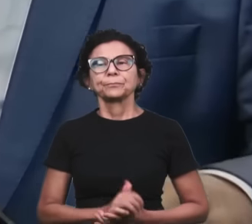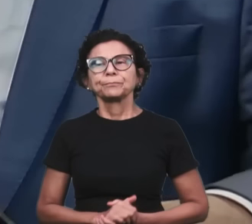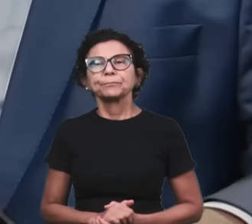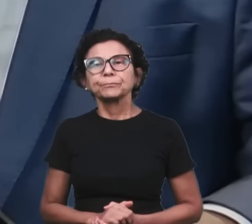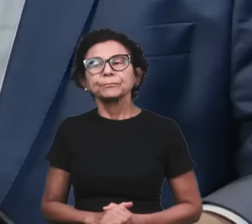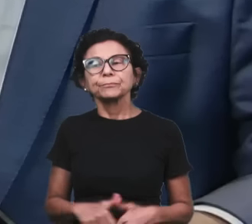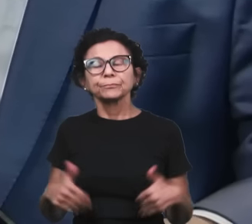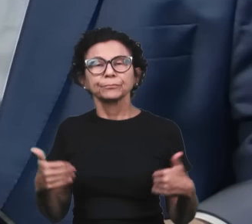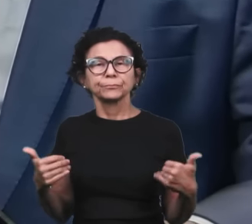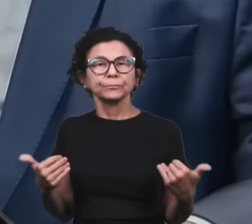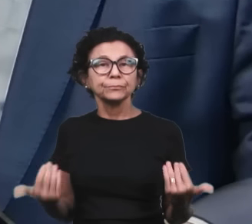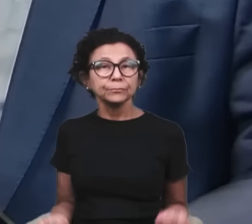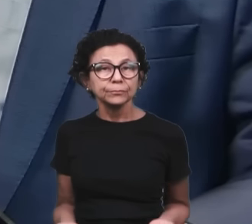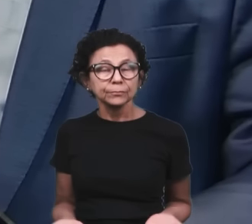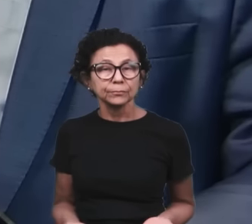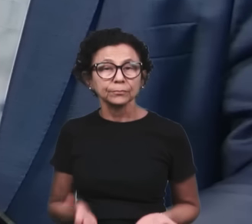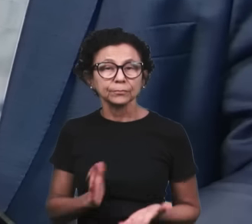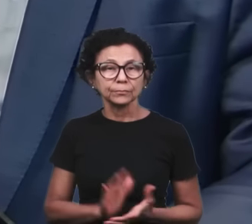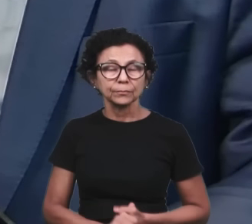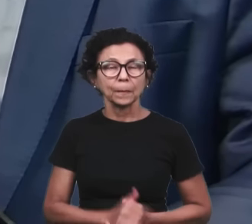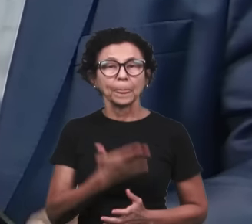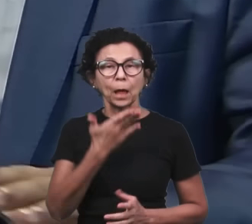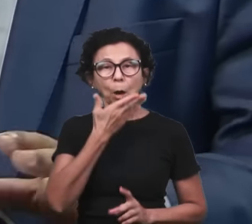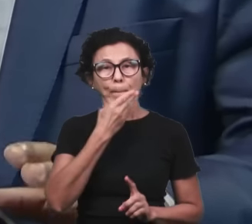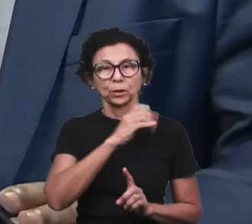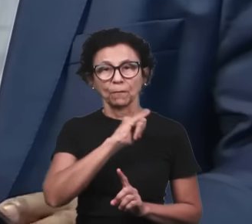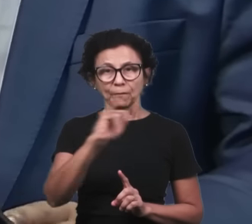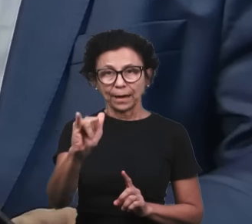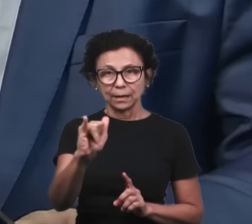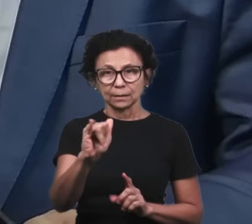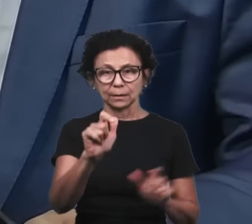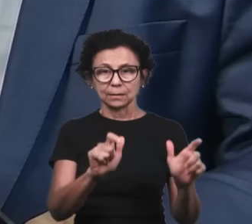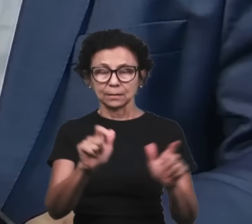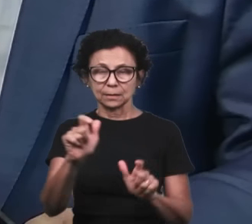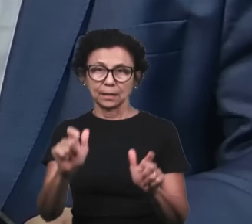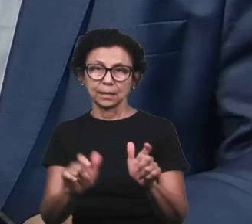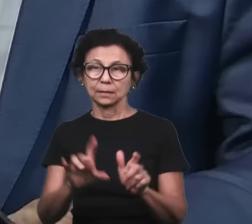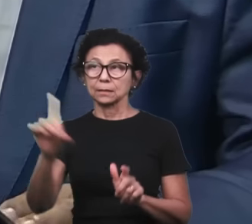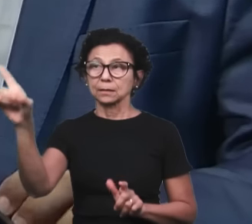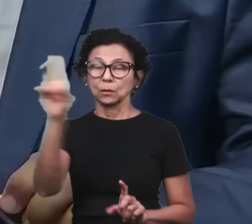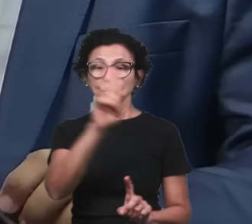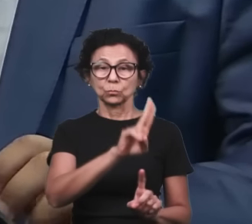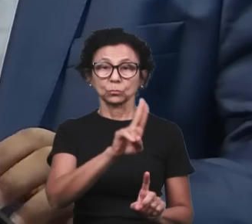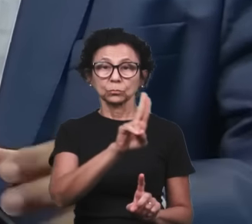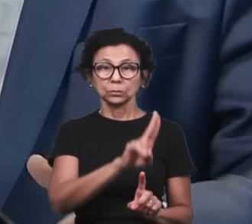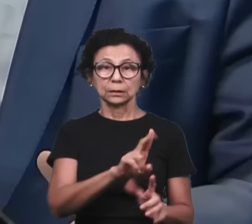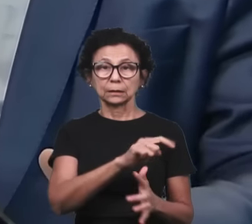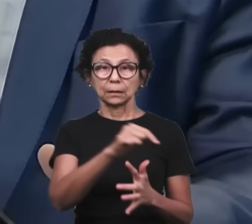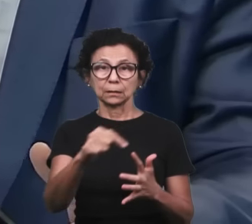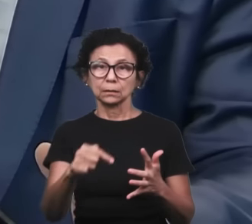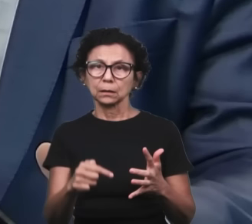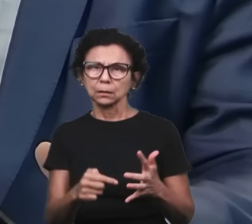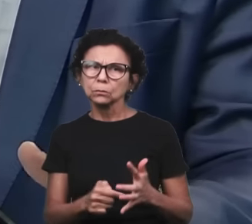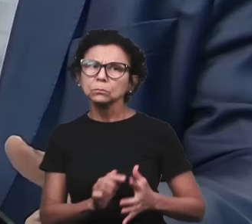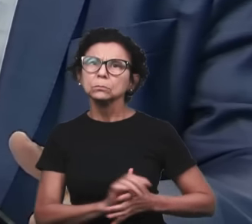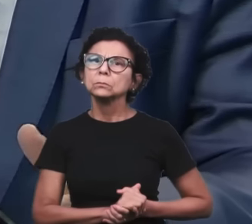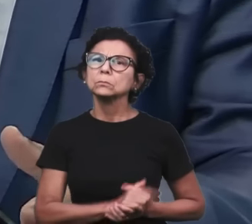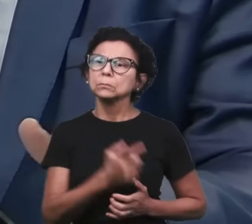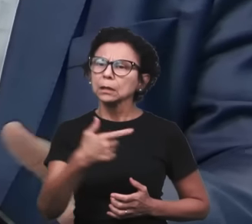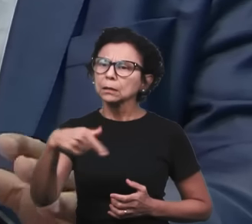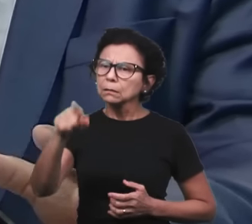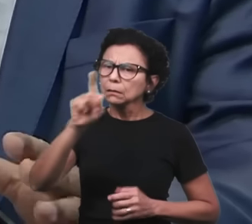E interessante que os profetas, eles são usados por Deus para falar acerca